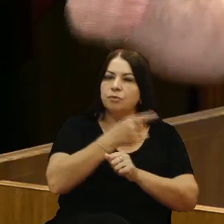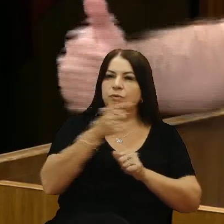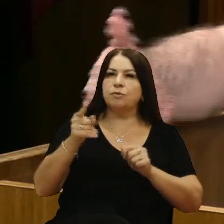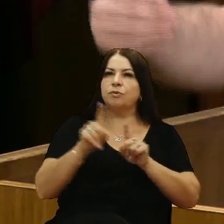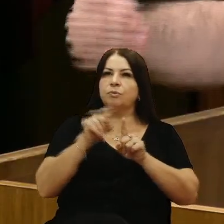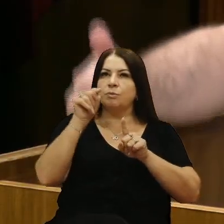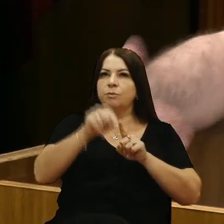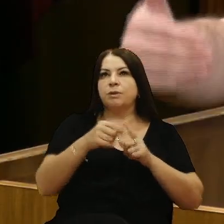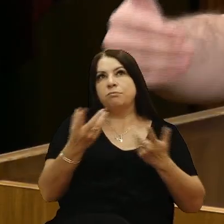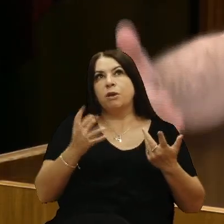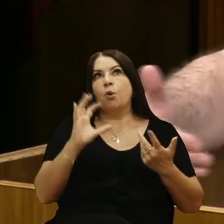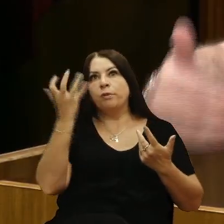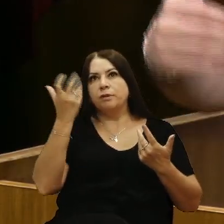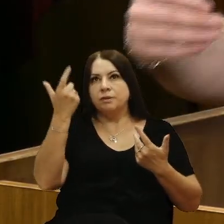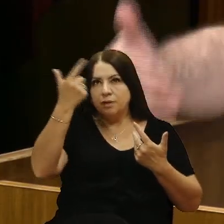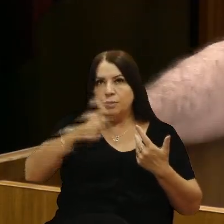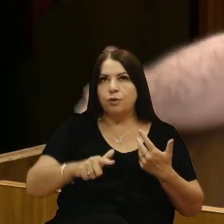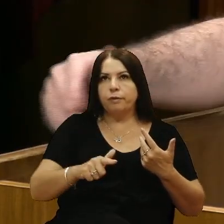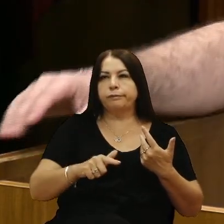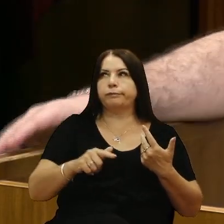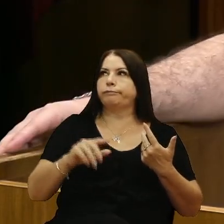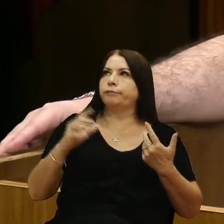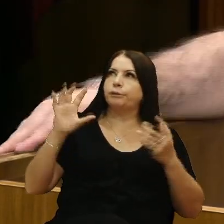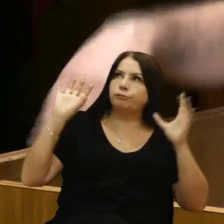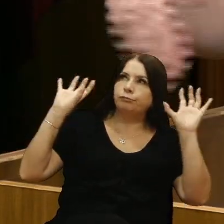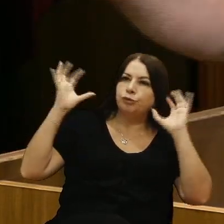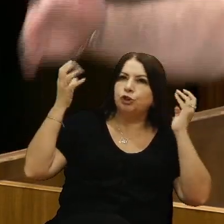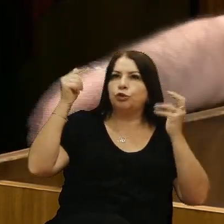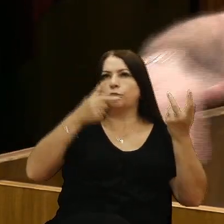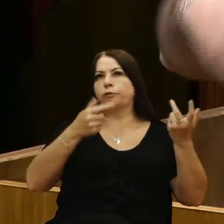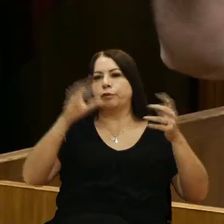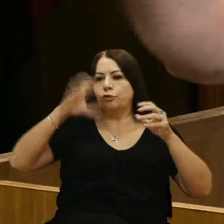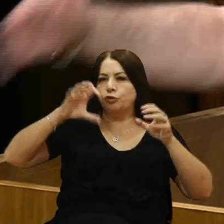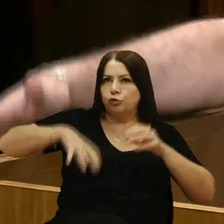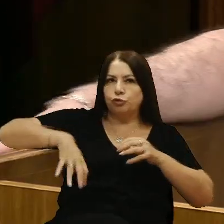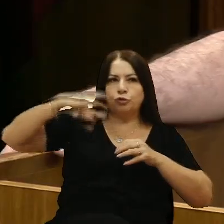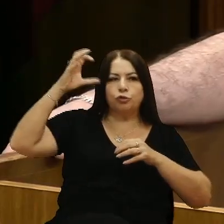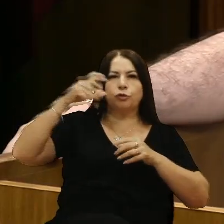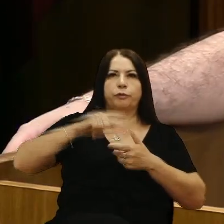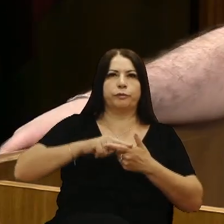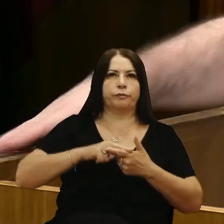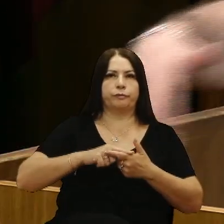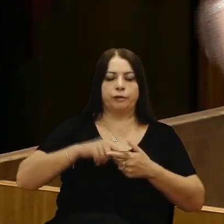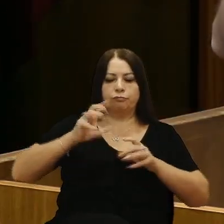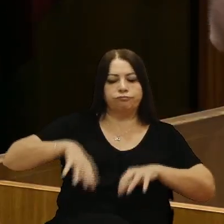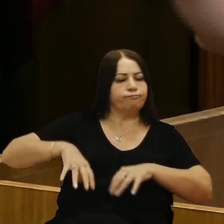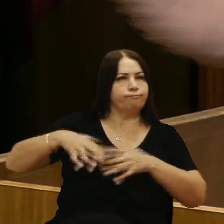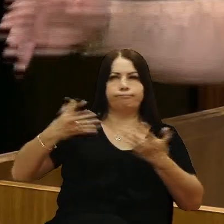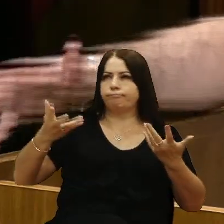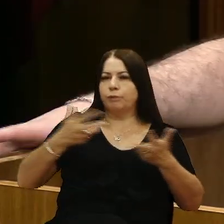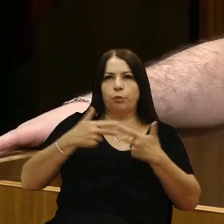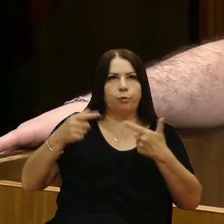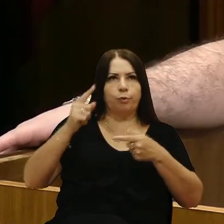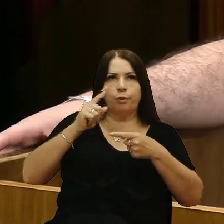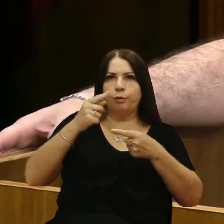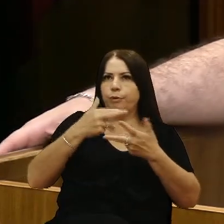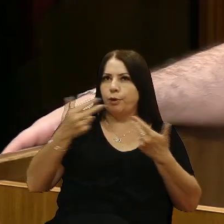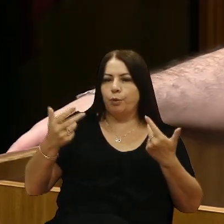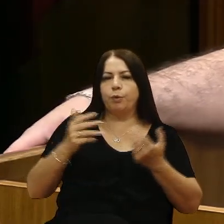para caso ocorra novamente uma catástrofe, ou enchente, ou alagamento, ou, enfim, qualquer